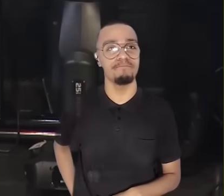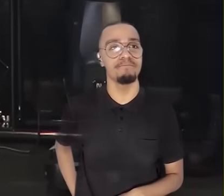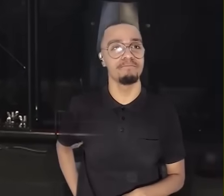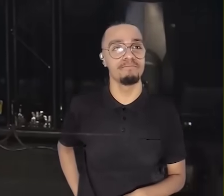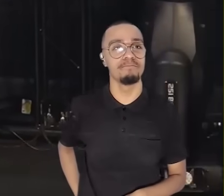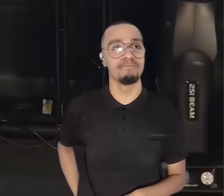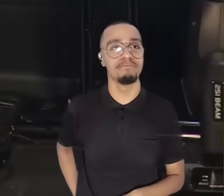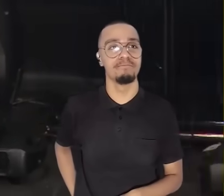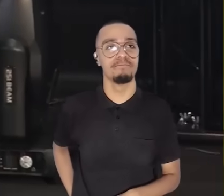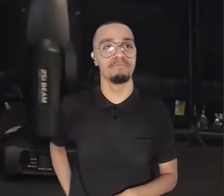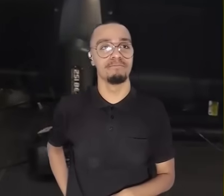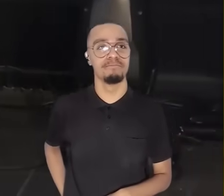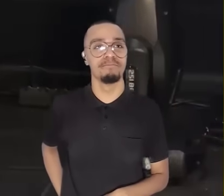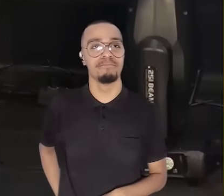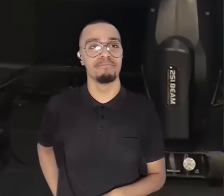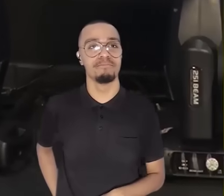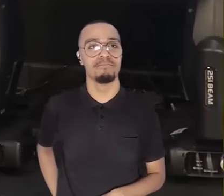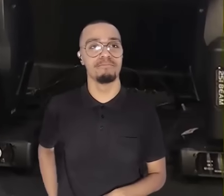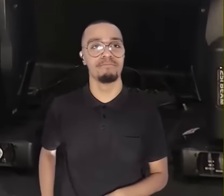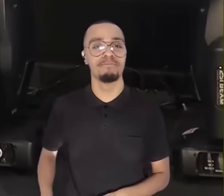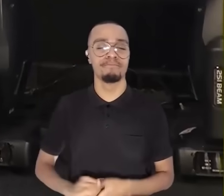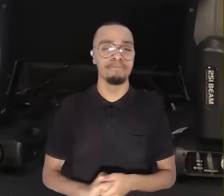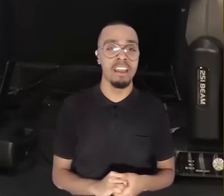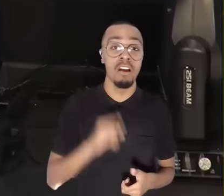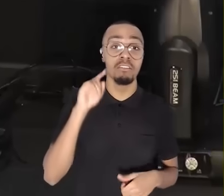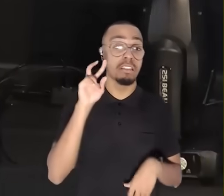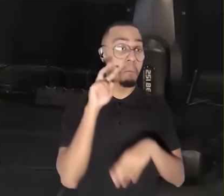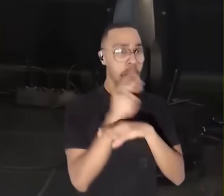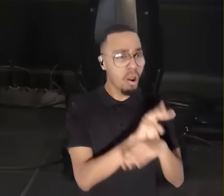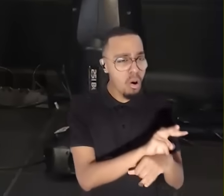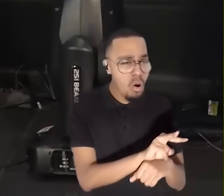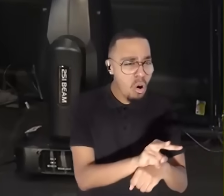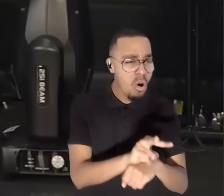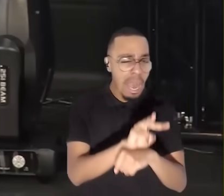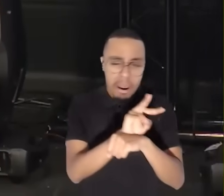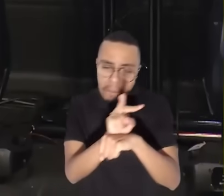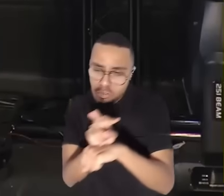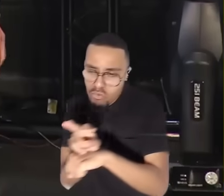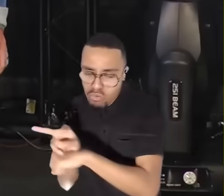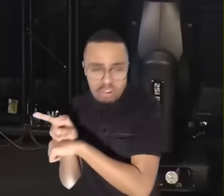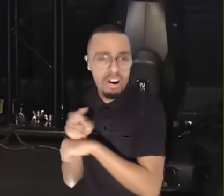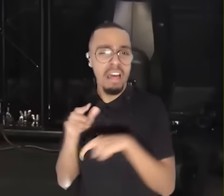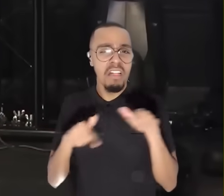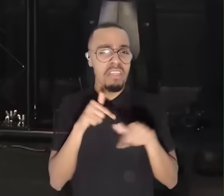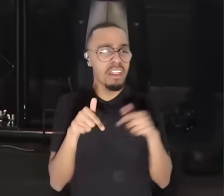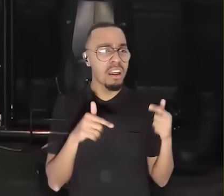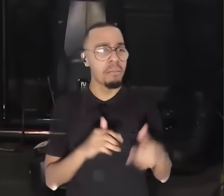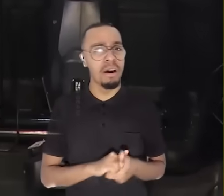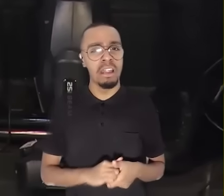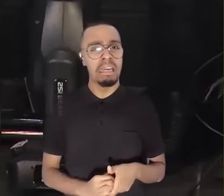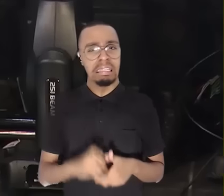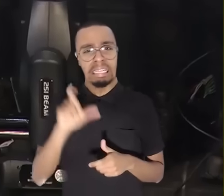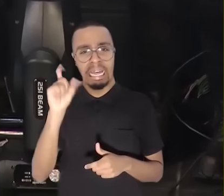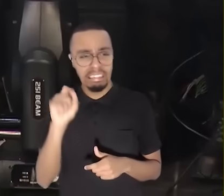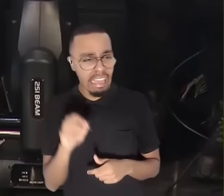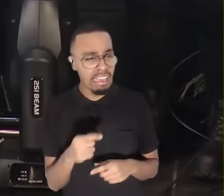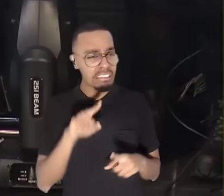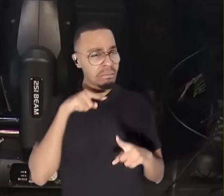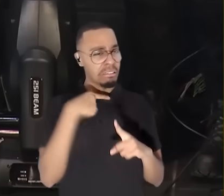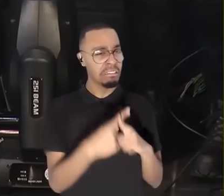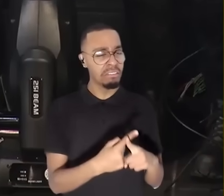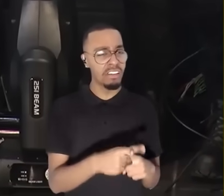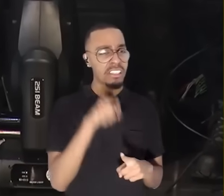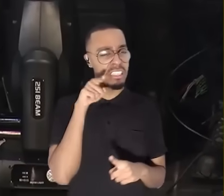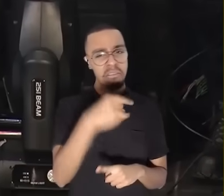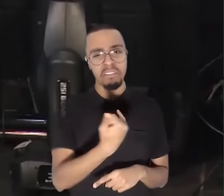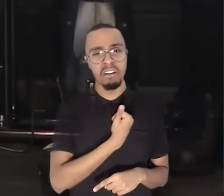É ir fazer uma entrevista. É a décima entrevista. Todas elas eu recebi não. E na décima entrevista, mais uma